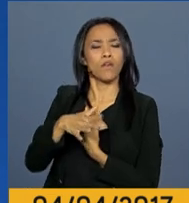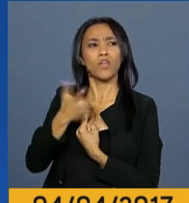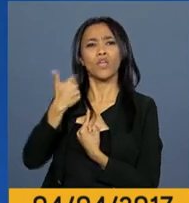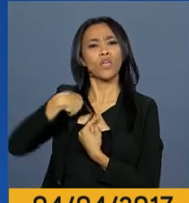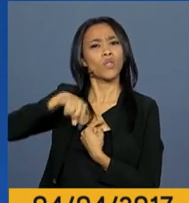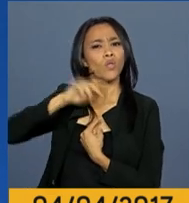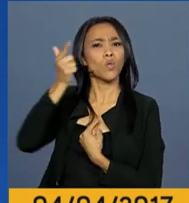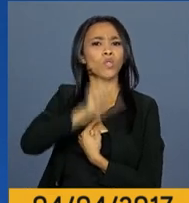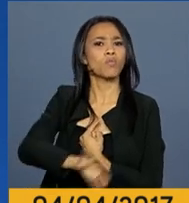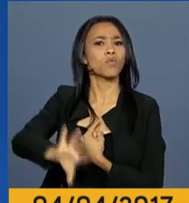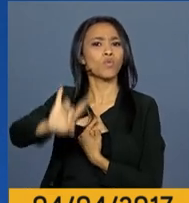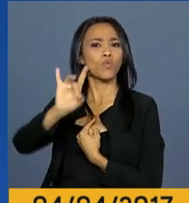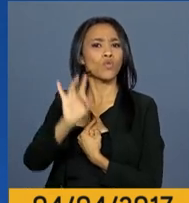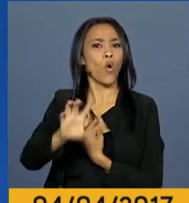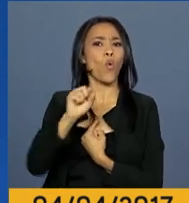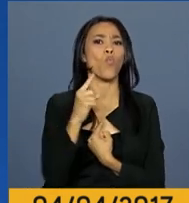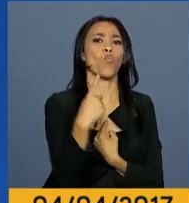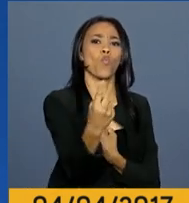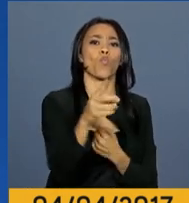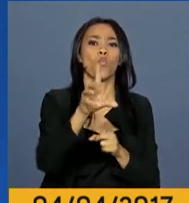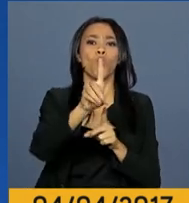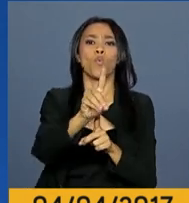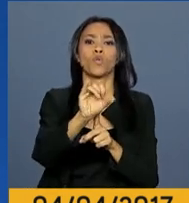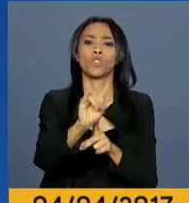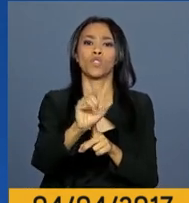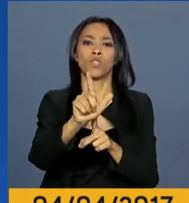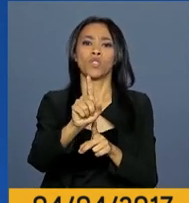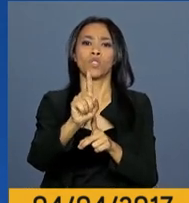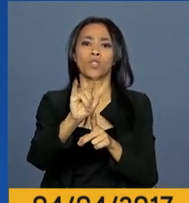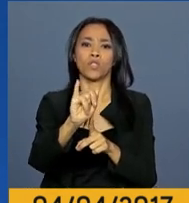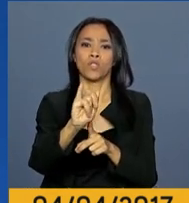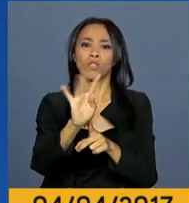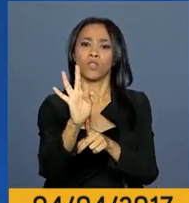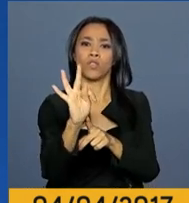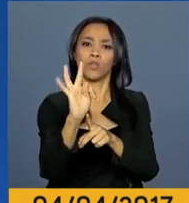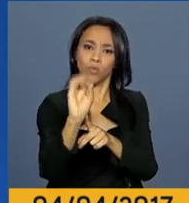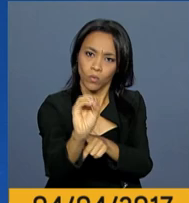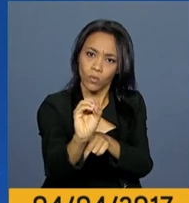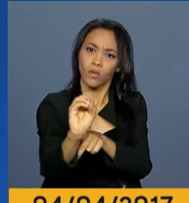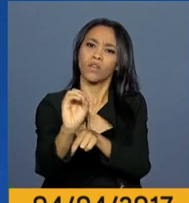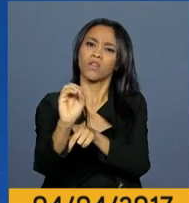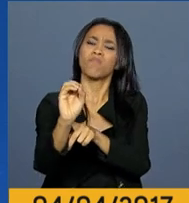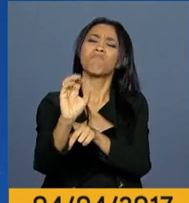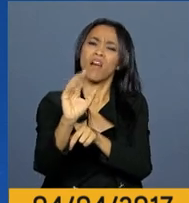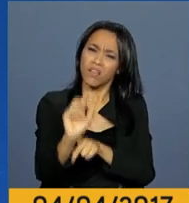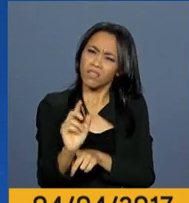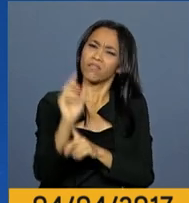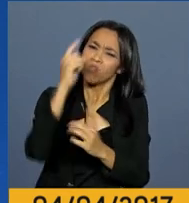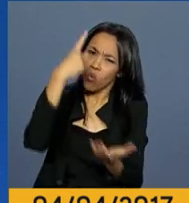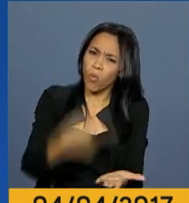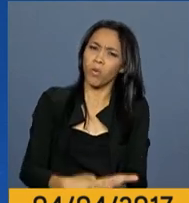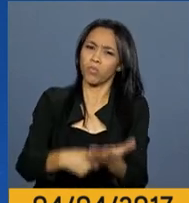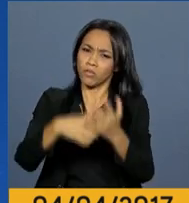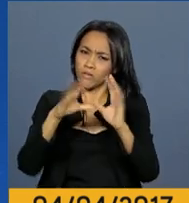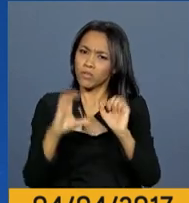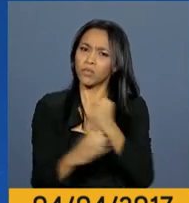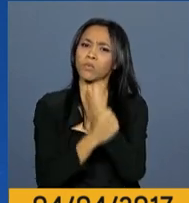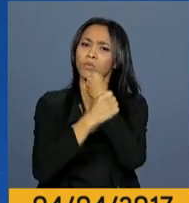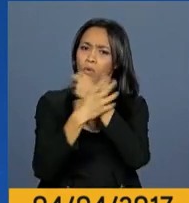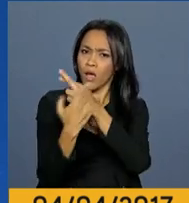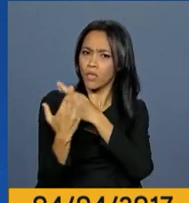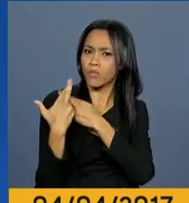a um só dígito ainda neste ano. Mas tudo isso de uma forma muito responsável, paulatina, segura